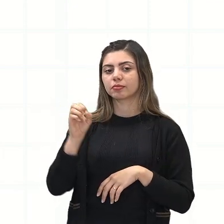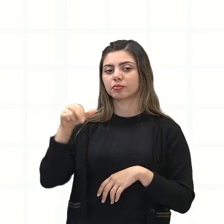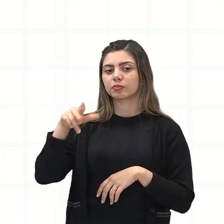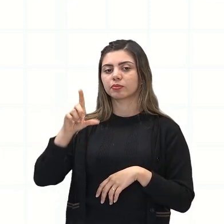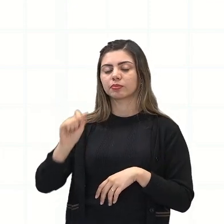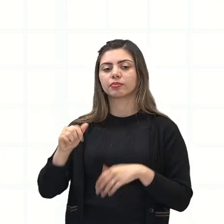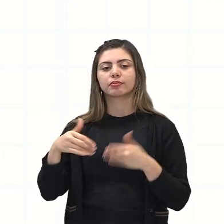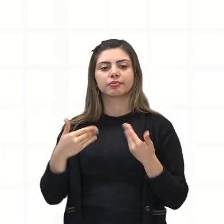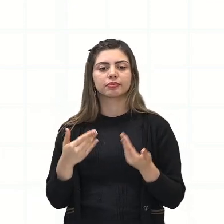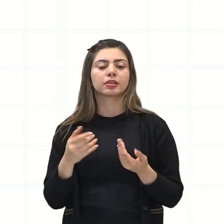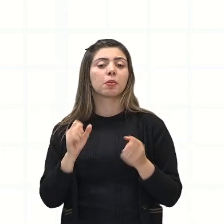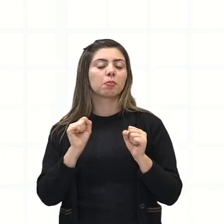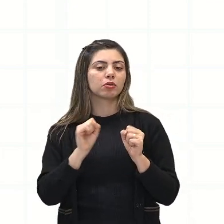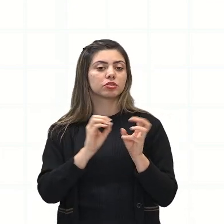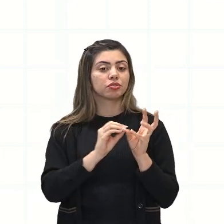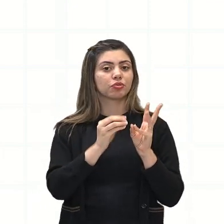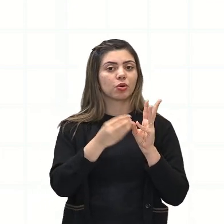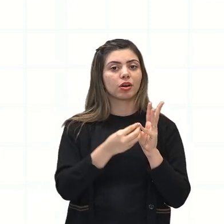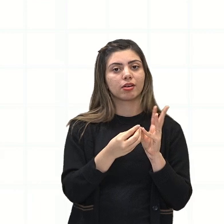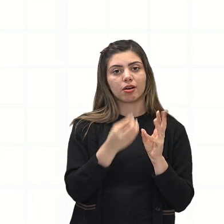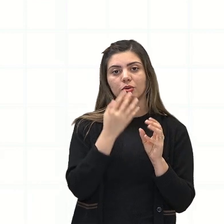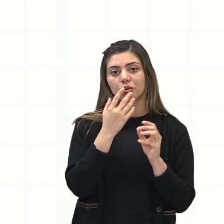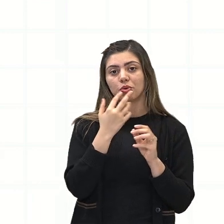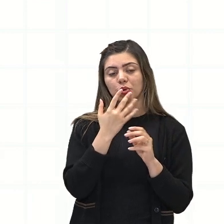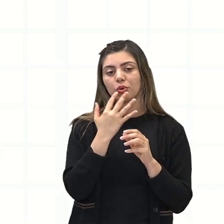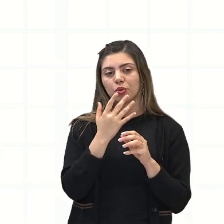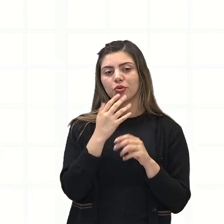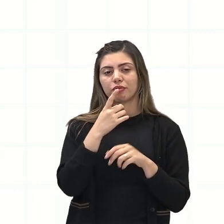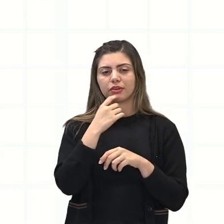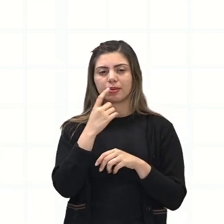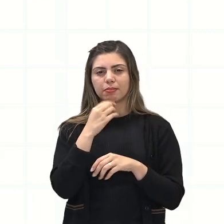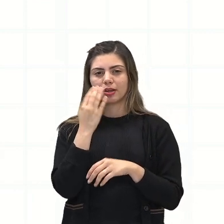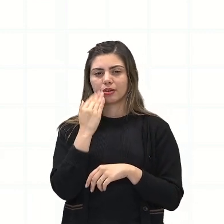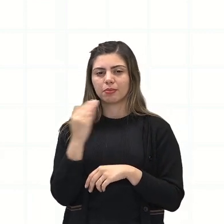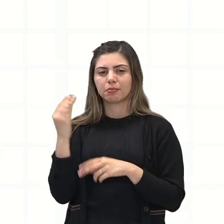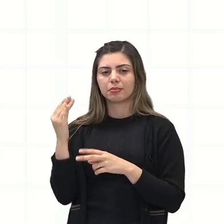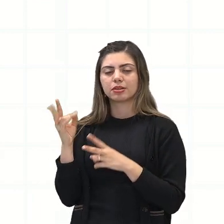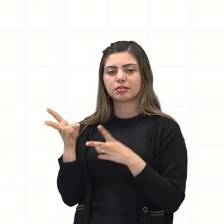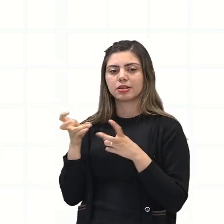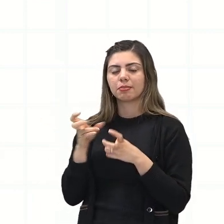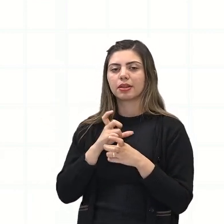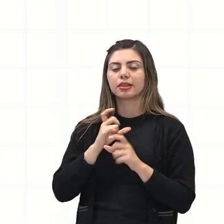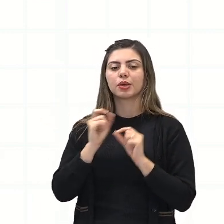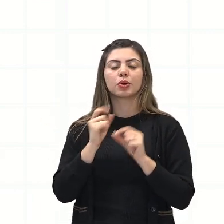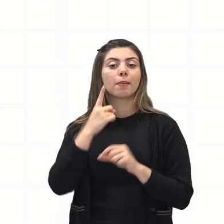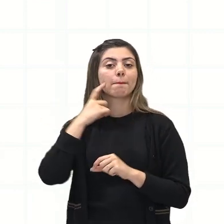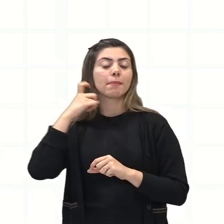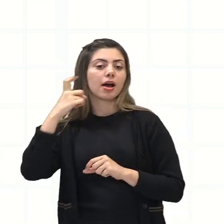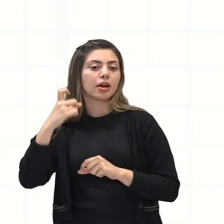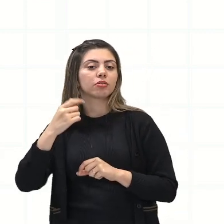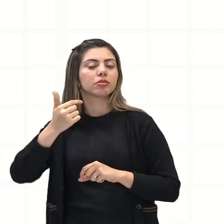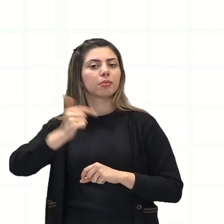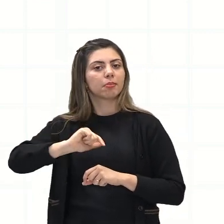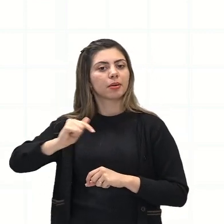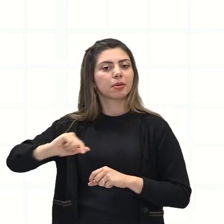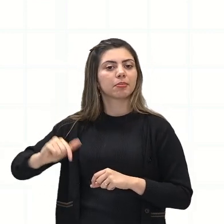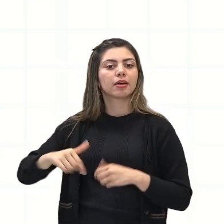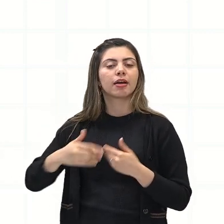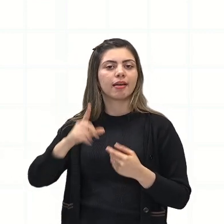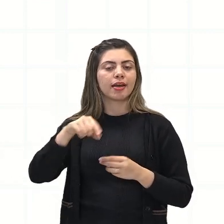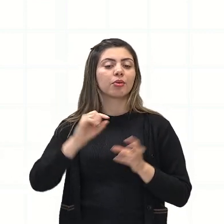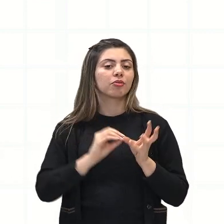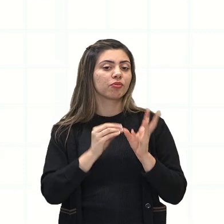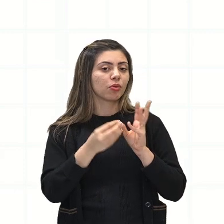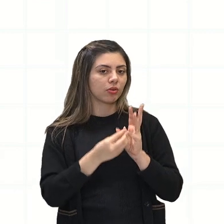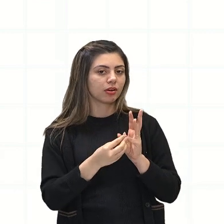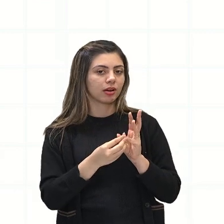para essas vogais. Olha lá com os sons que se repetem. On, que também são vogais. Por mais que eu tenha o